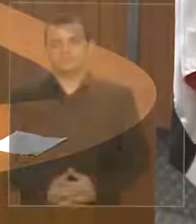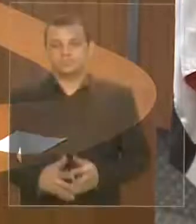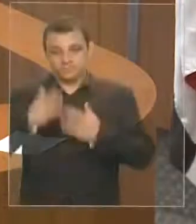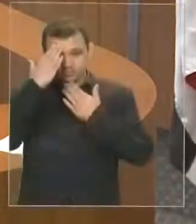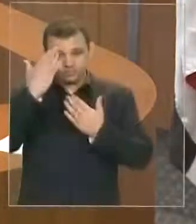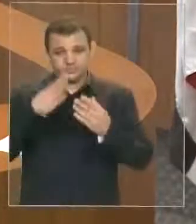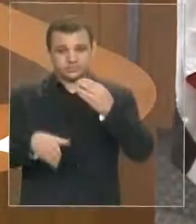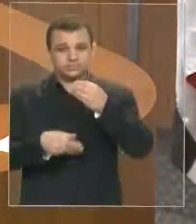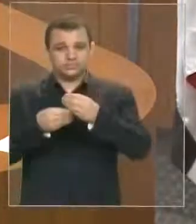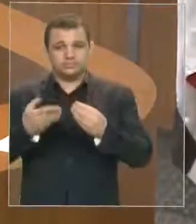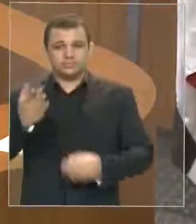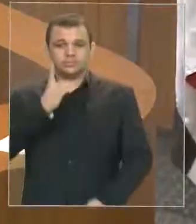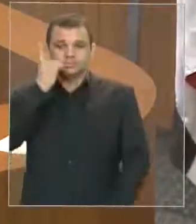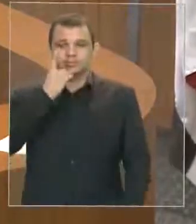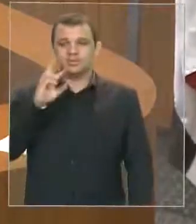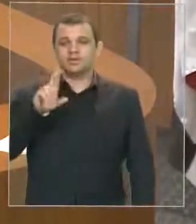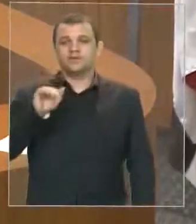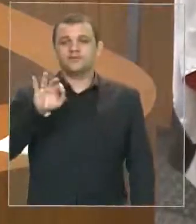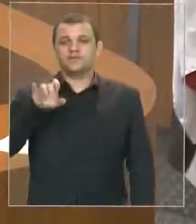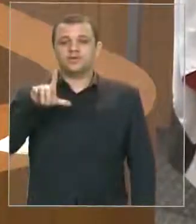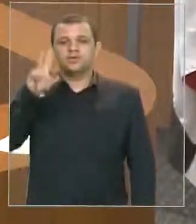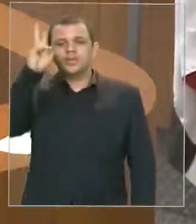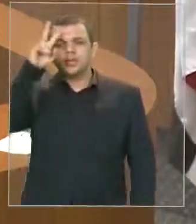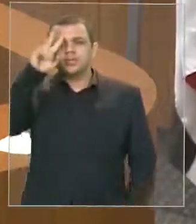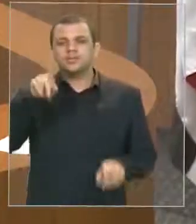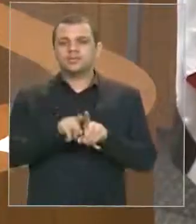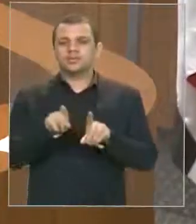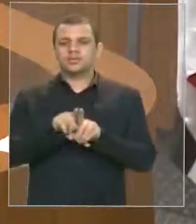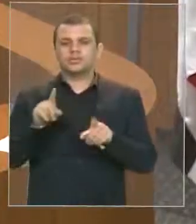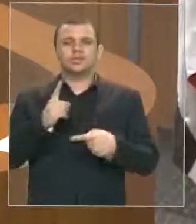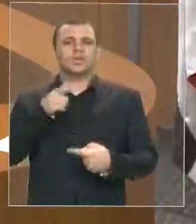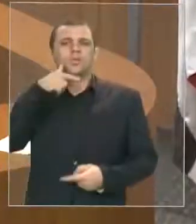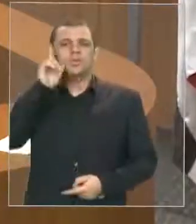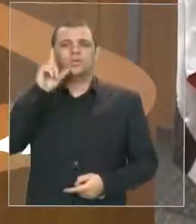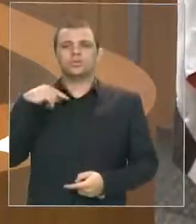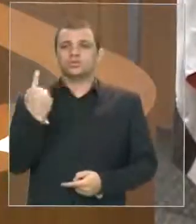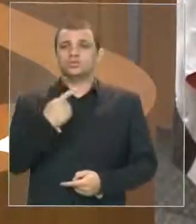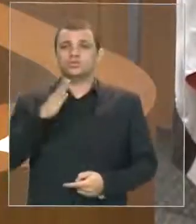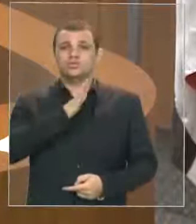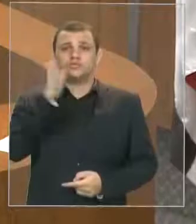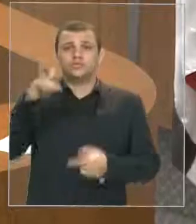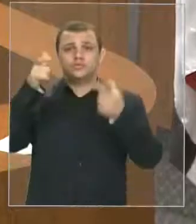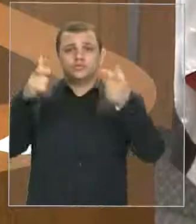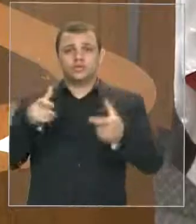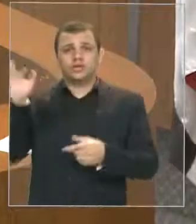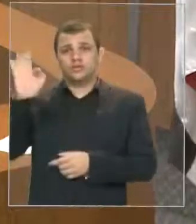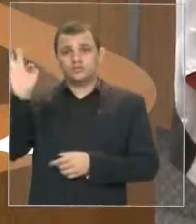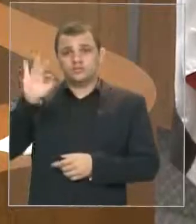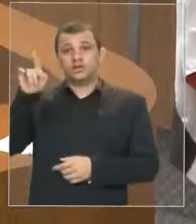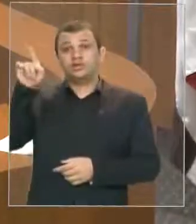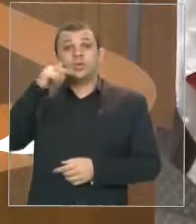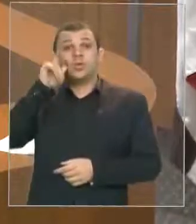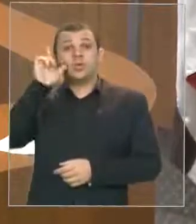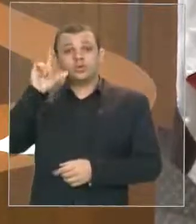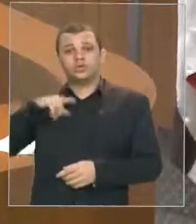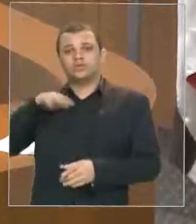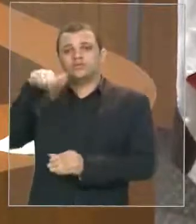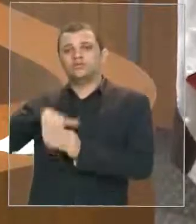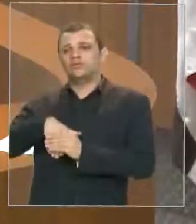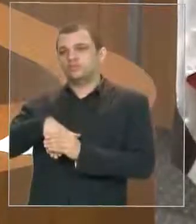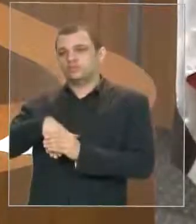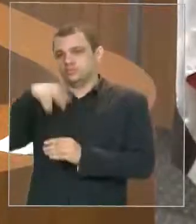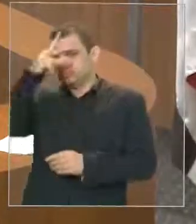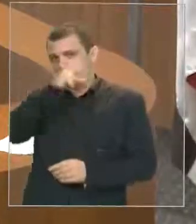Leitor, que ontem nós tivemos em uma das maiores democracias do mundo, que foi na França, a eleição presidencial, deputado Rogério